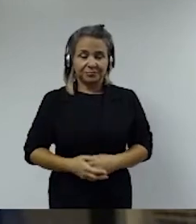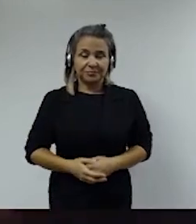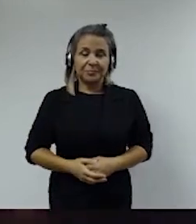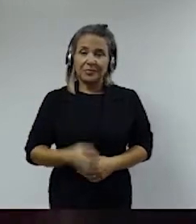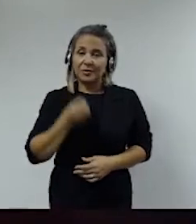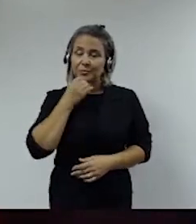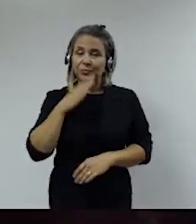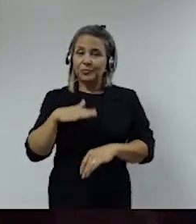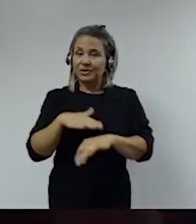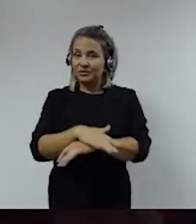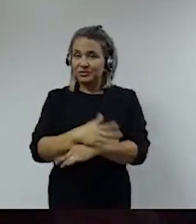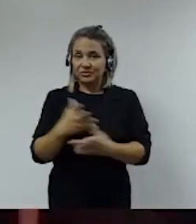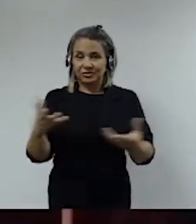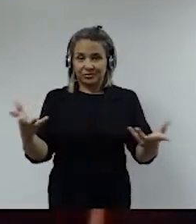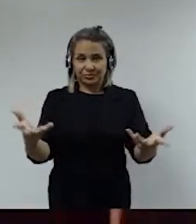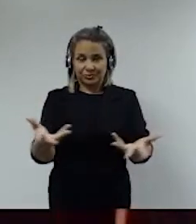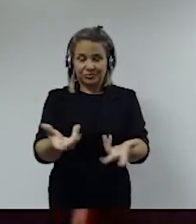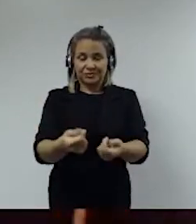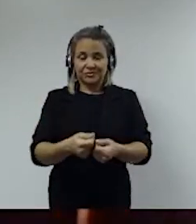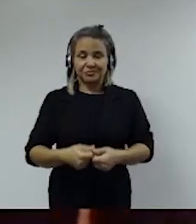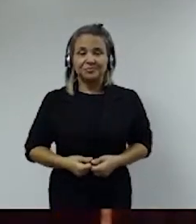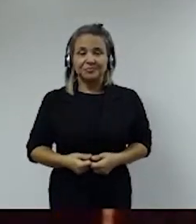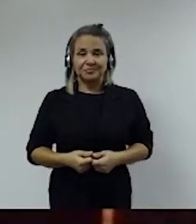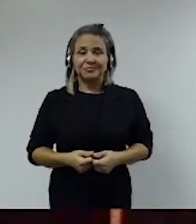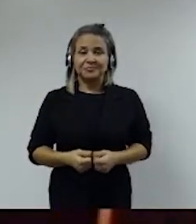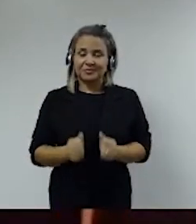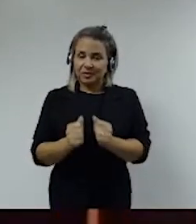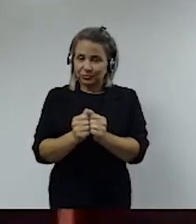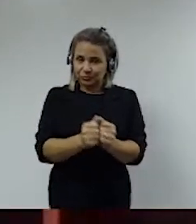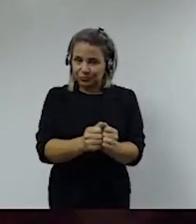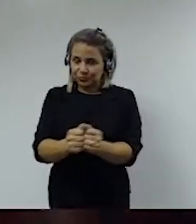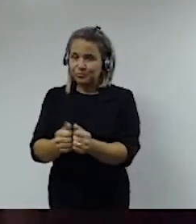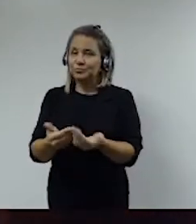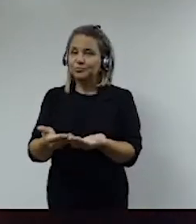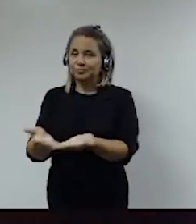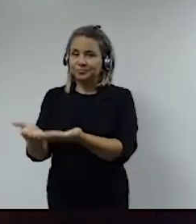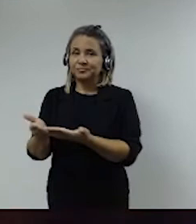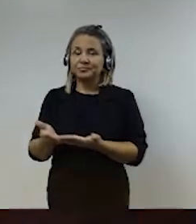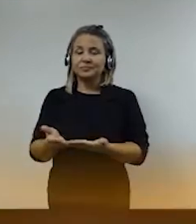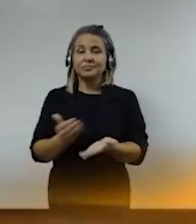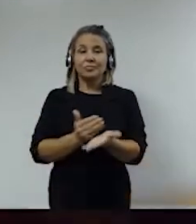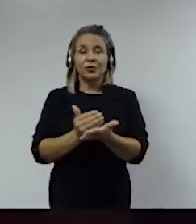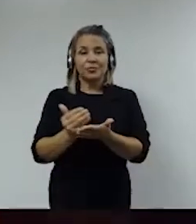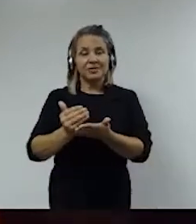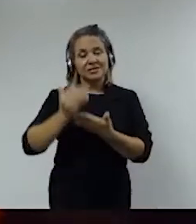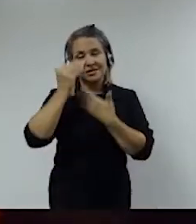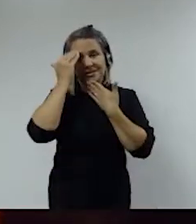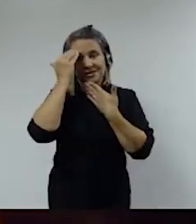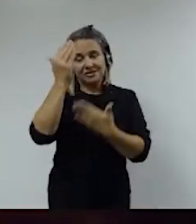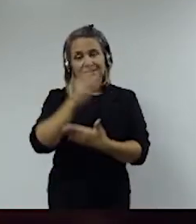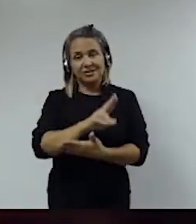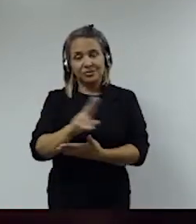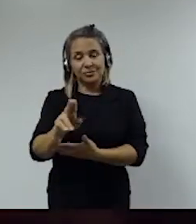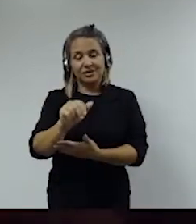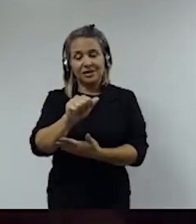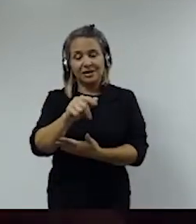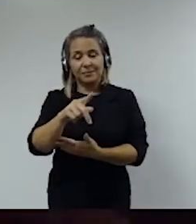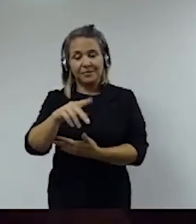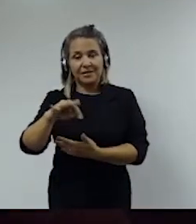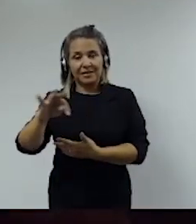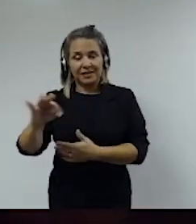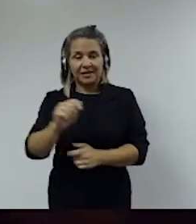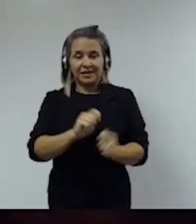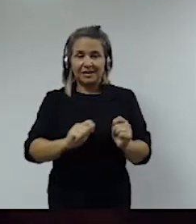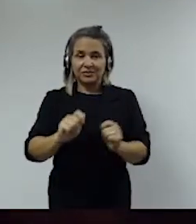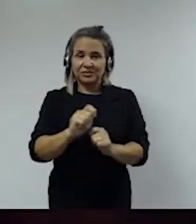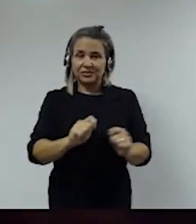Bom, boa noite a todas e todos que nos acompanham. E eu inicio agradecendo em nome da APT, da Associação para a